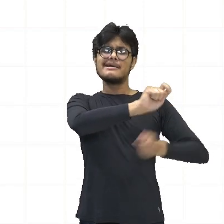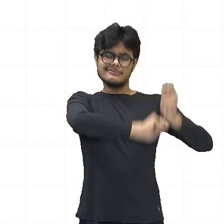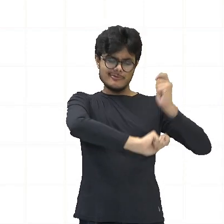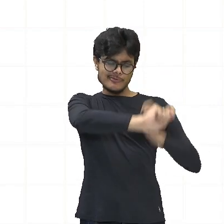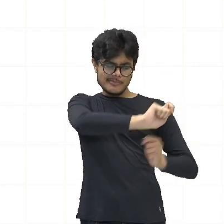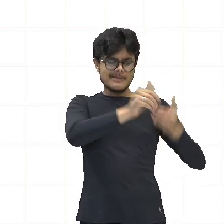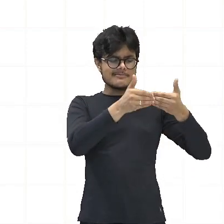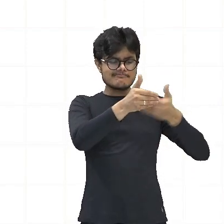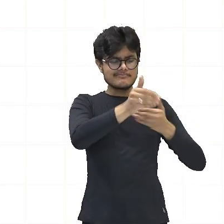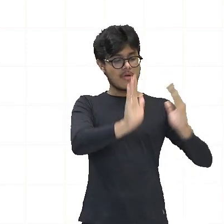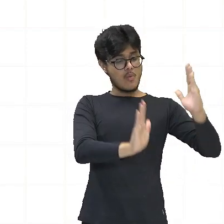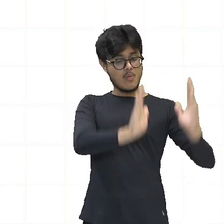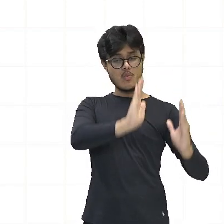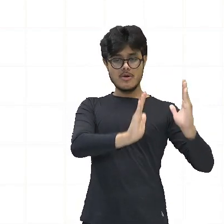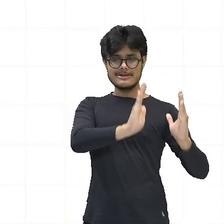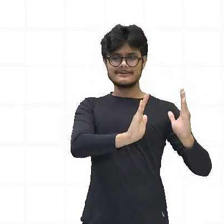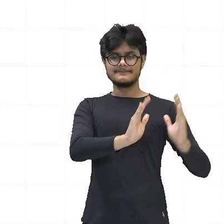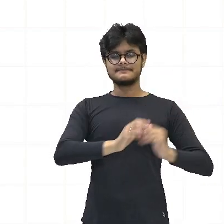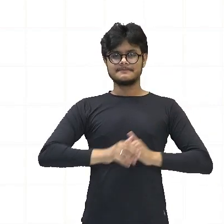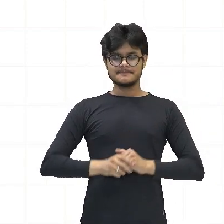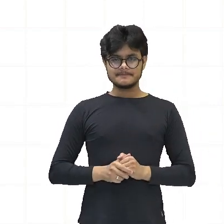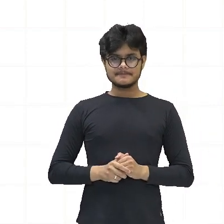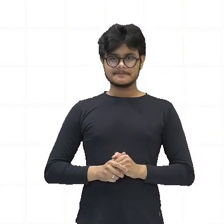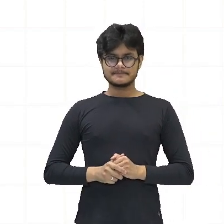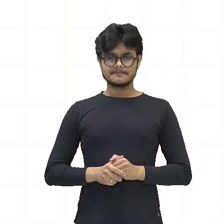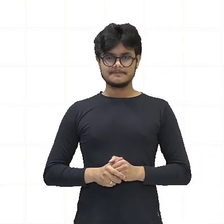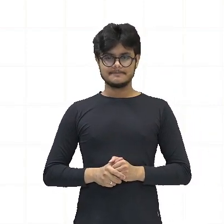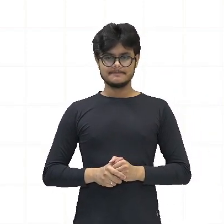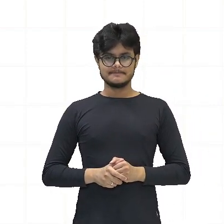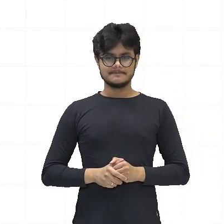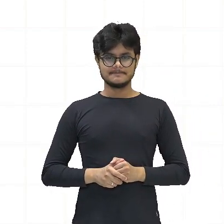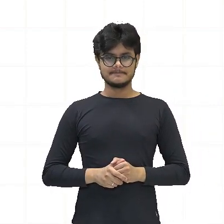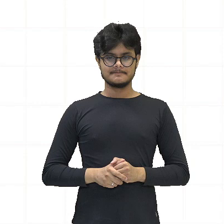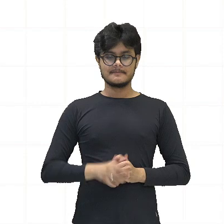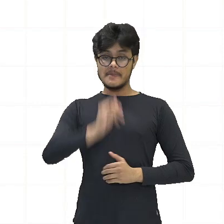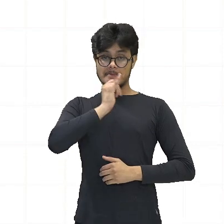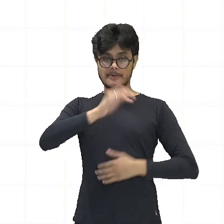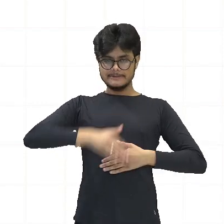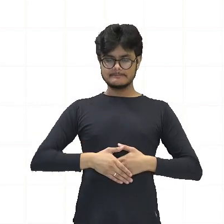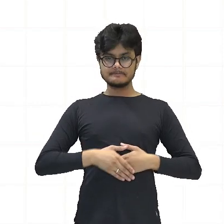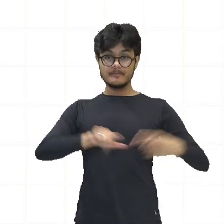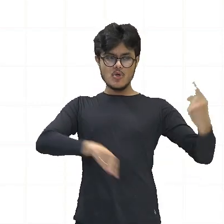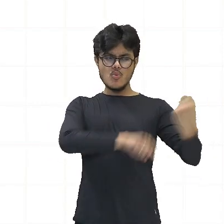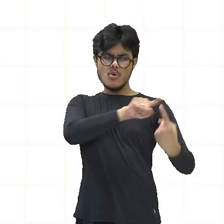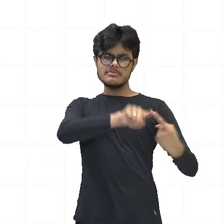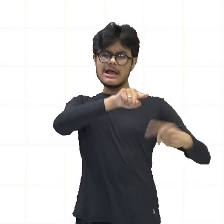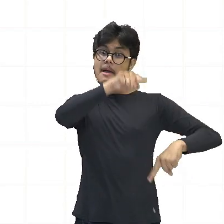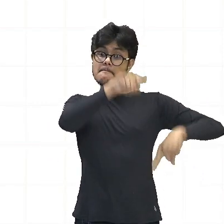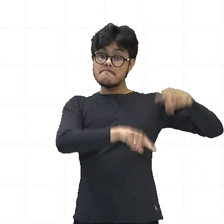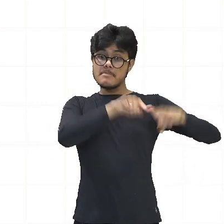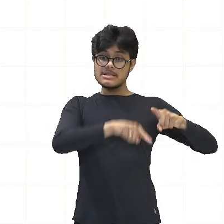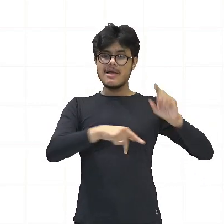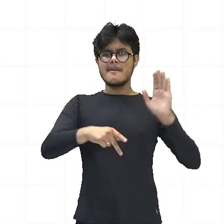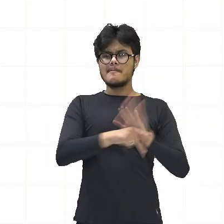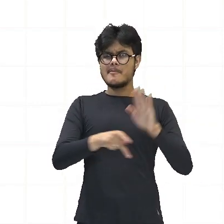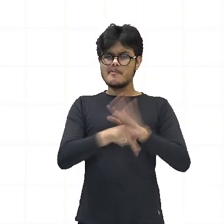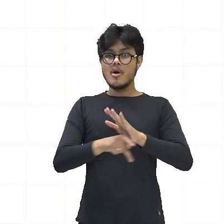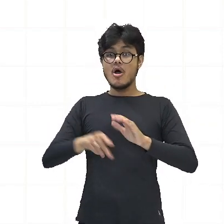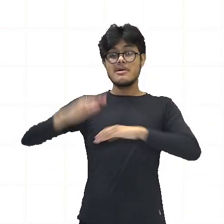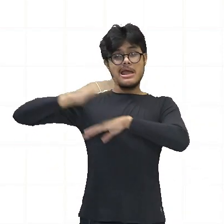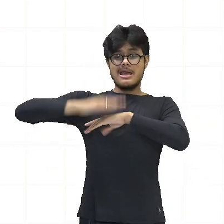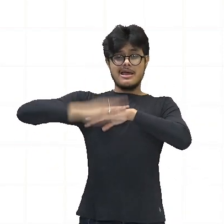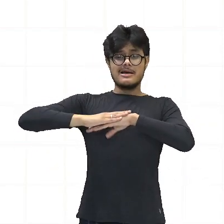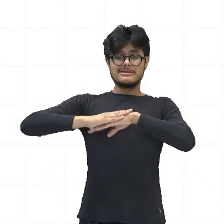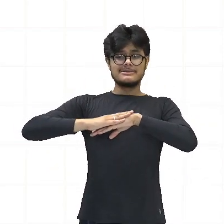mercadorias no capitalismo comercial, era o quê? O artesanato e a manufatura. Então, eram as